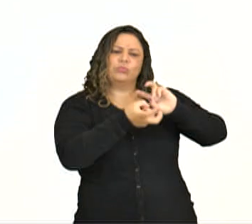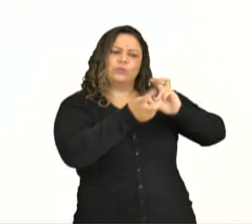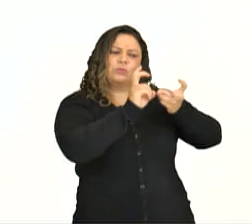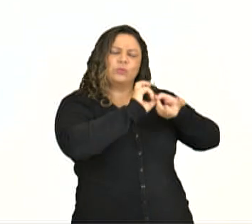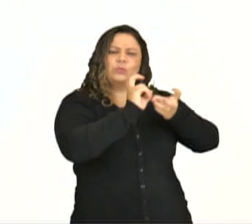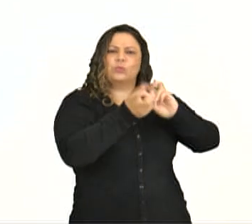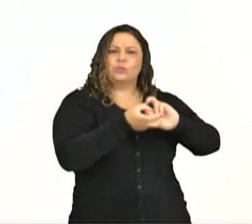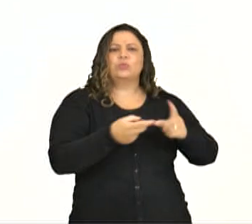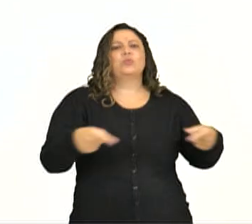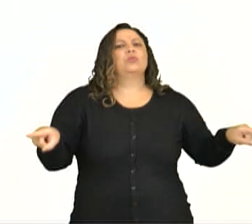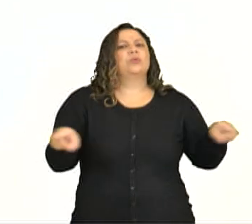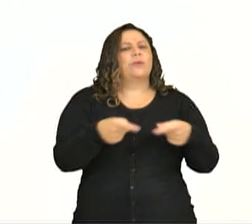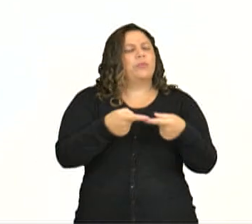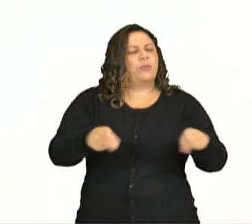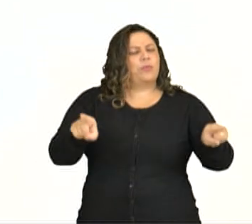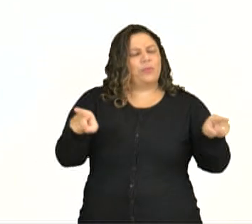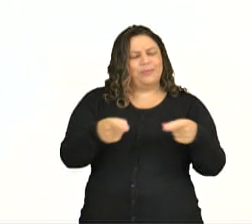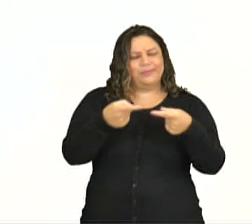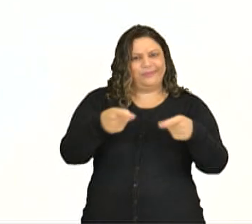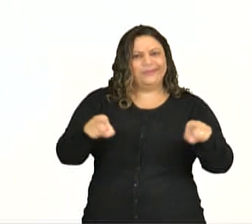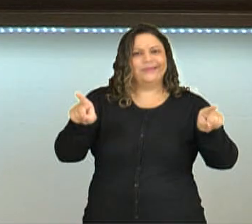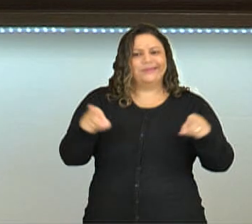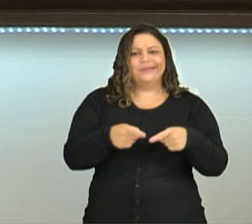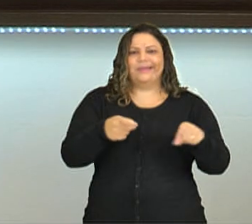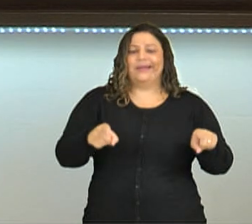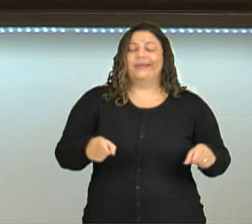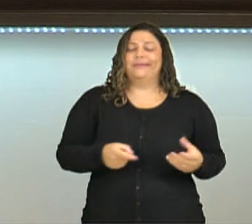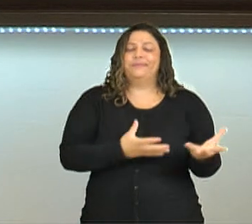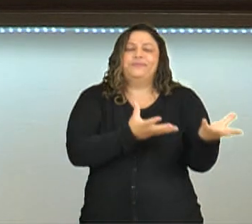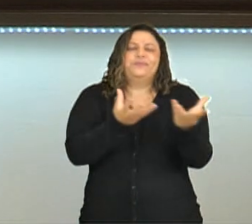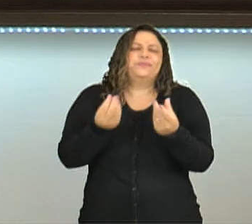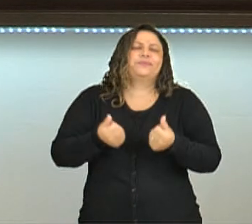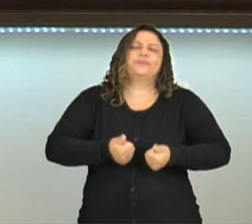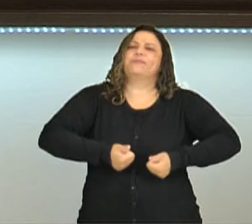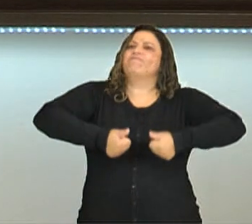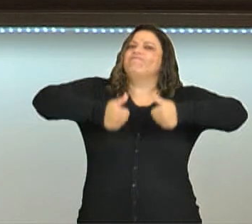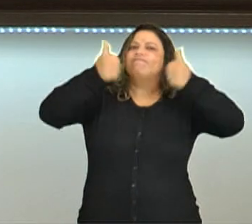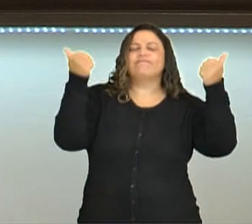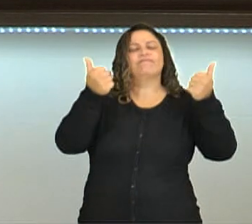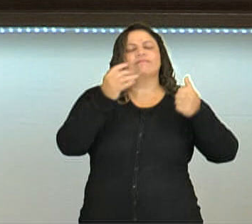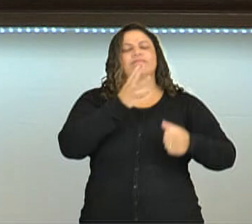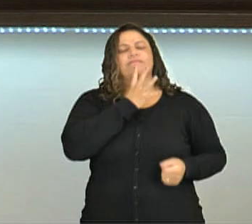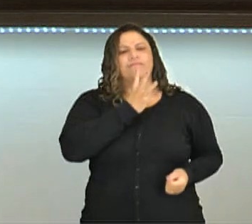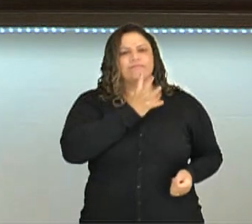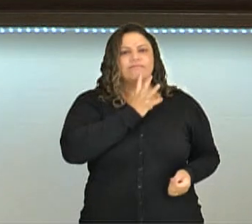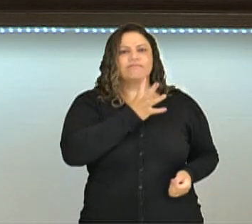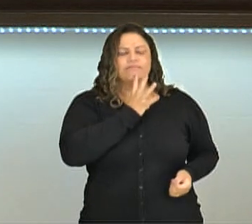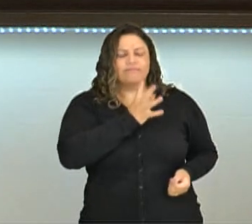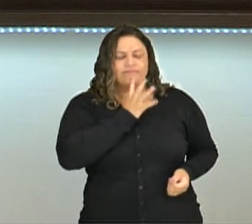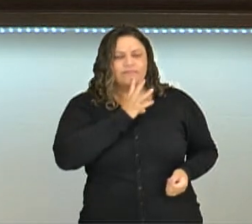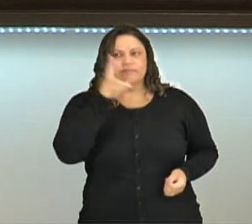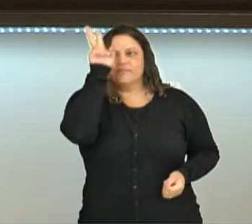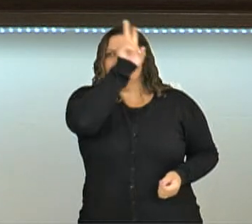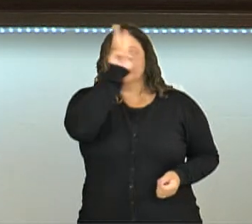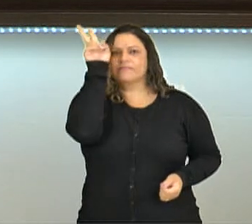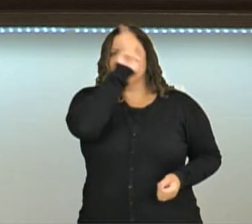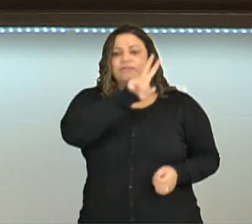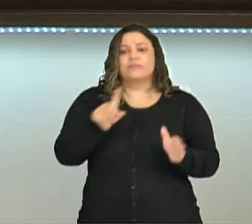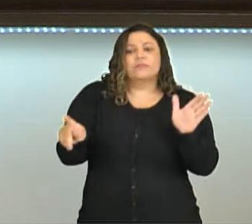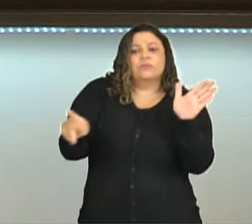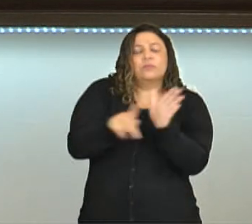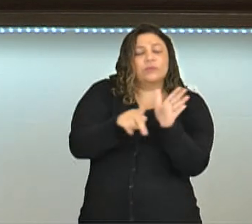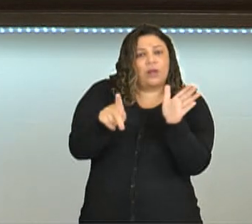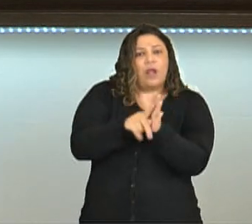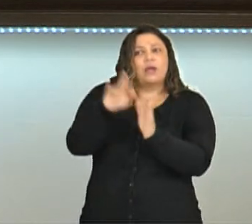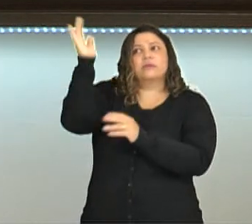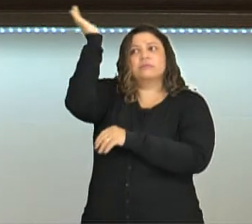e música. Então é riquíssimo para nós conhecer a capoeira, a nossa história. Porque a capoeira, ela é do Brasil.